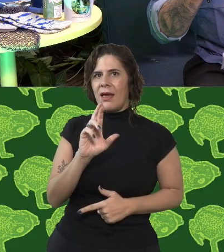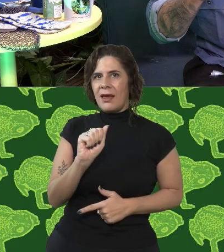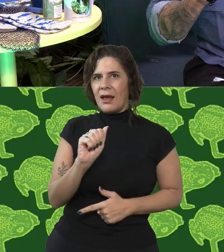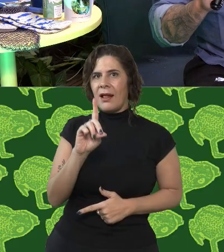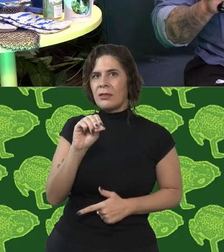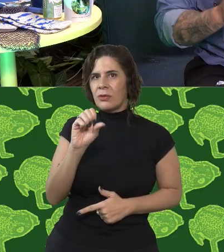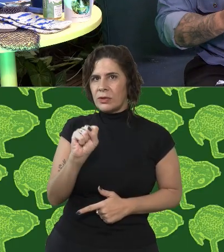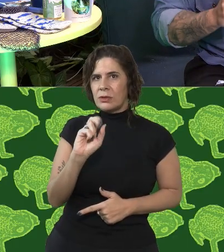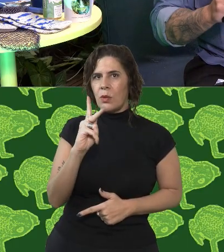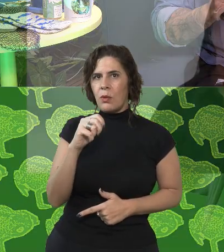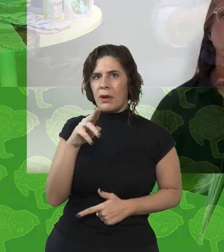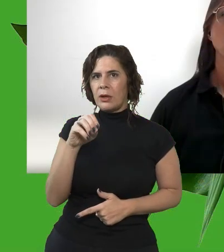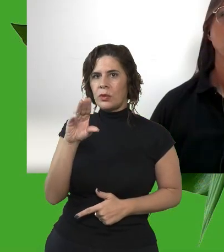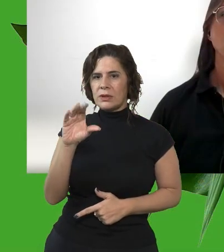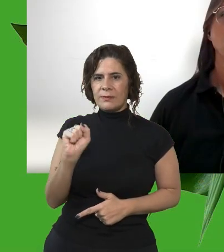Yara Cardoso.